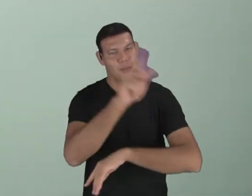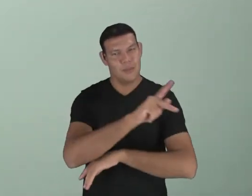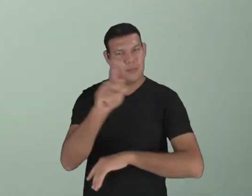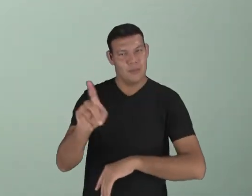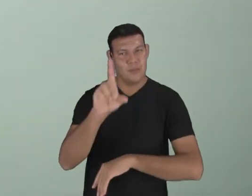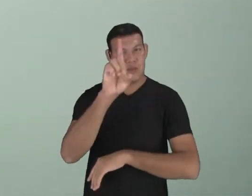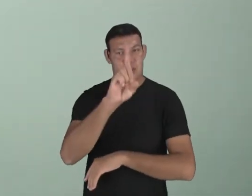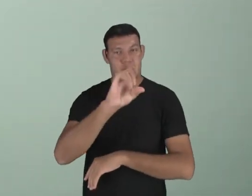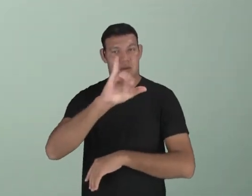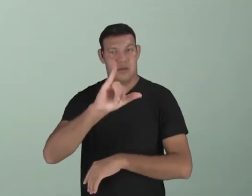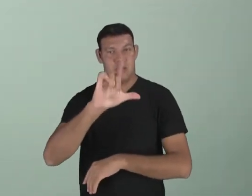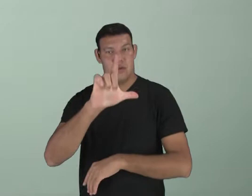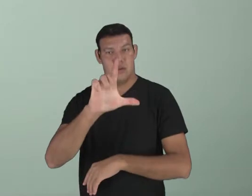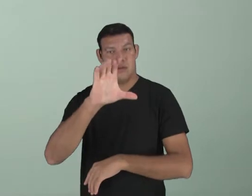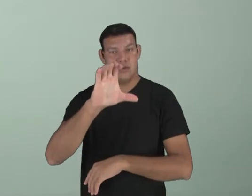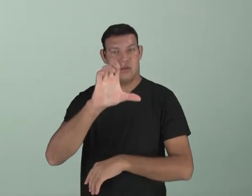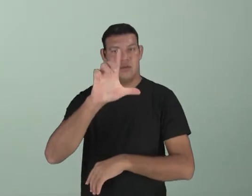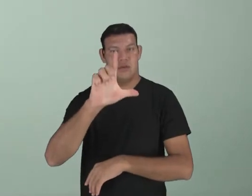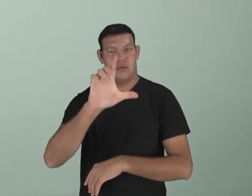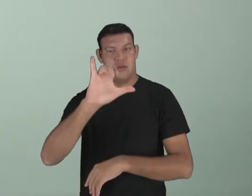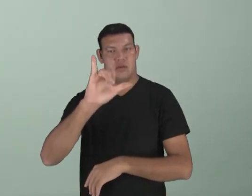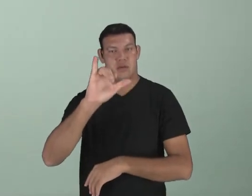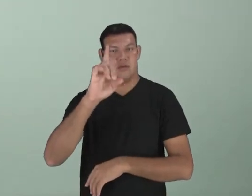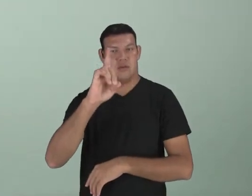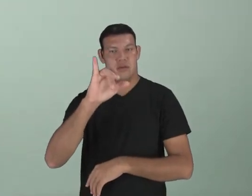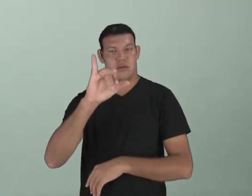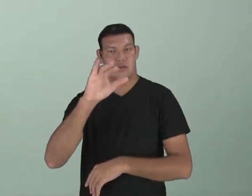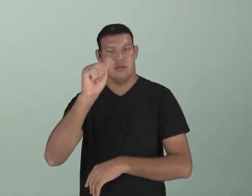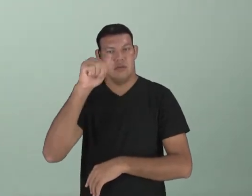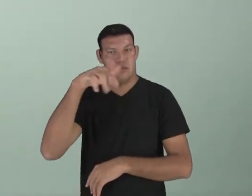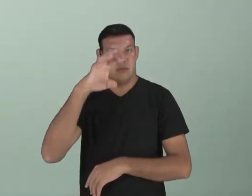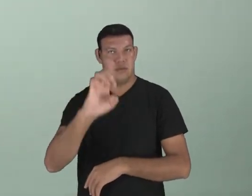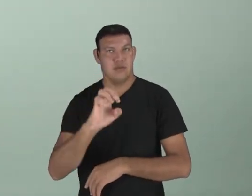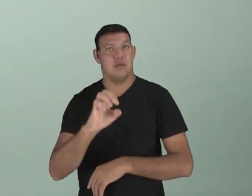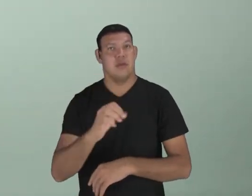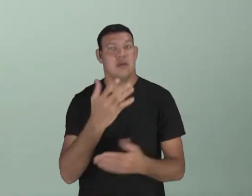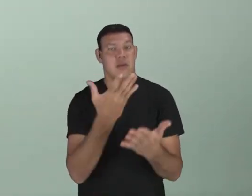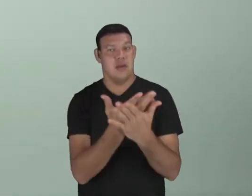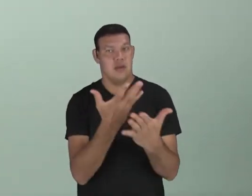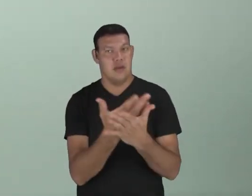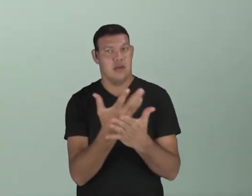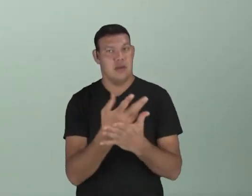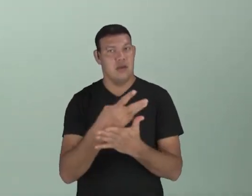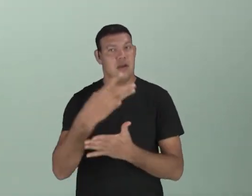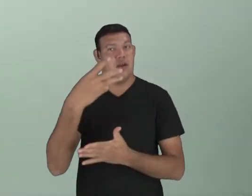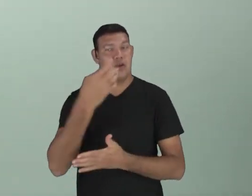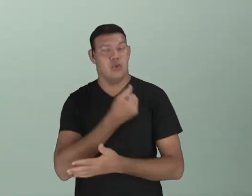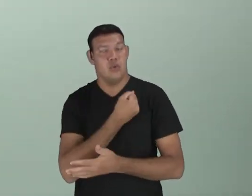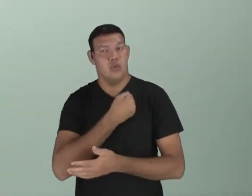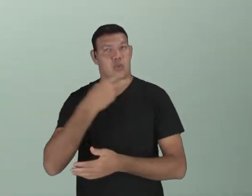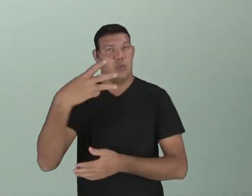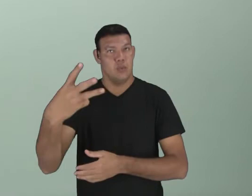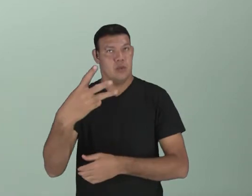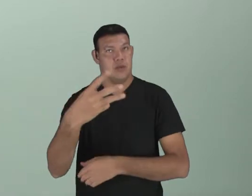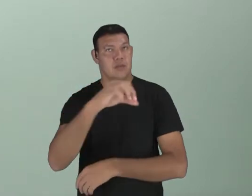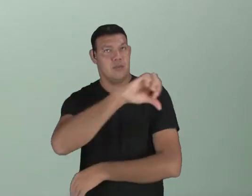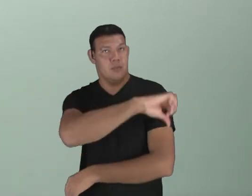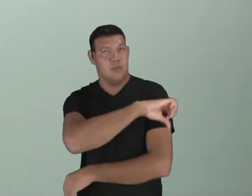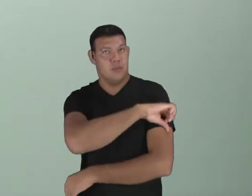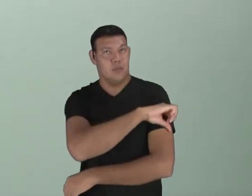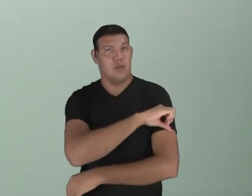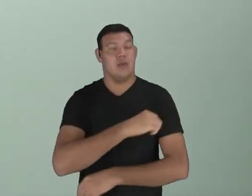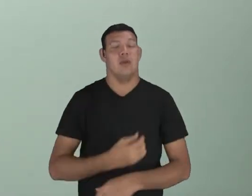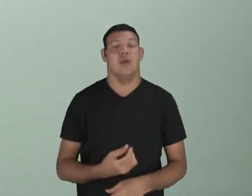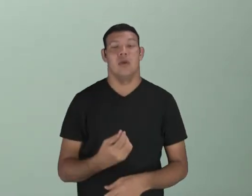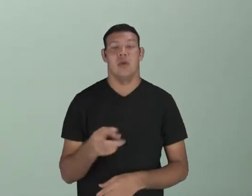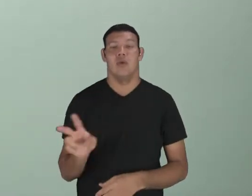eu sou a professora Dioclidiane, essa é a nossa aula 03 do 9º ano e hoje nós iremos ver o valor numérico de uma expressão